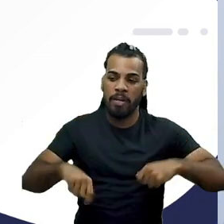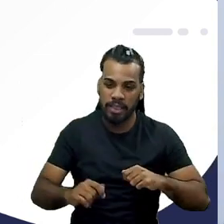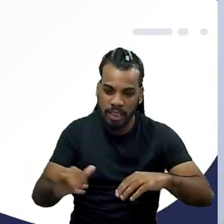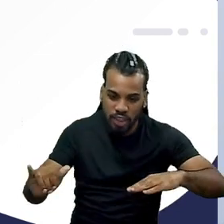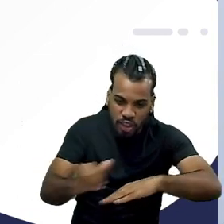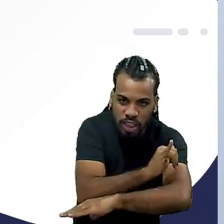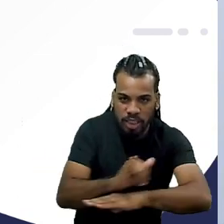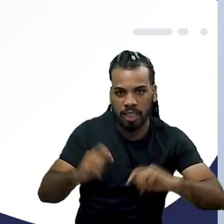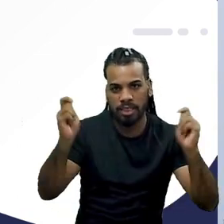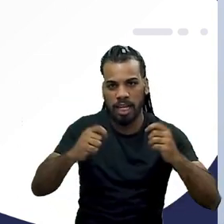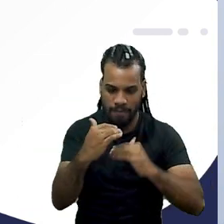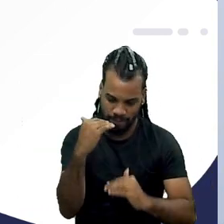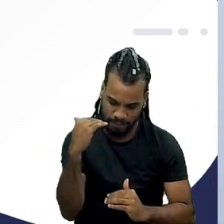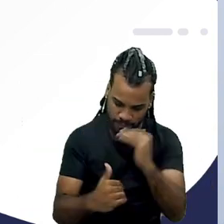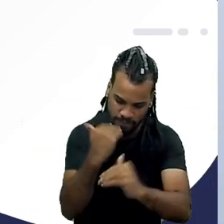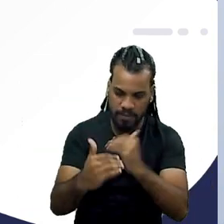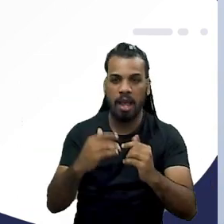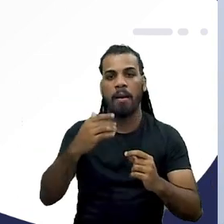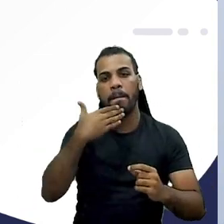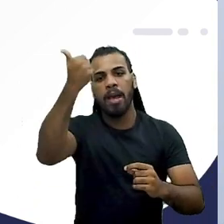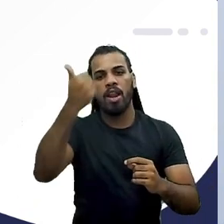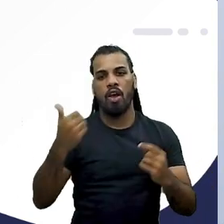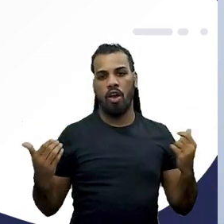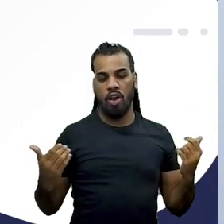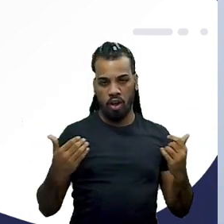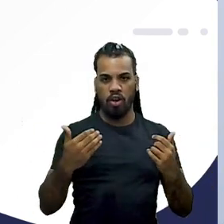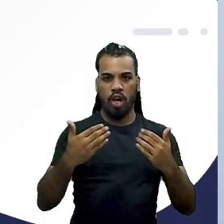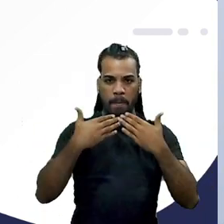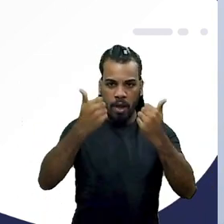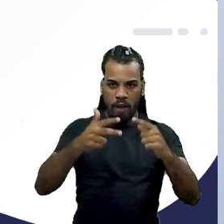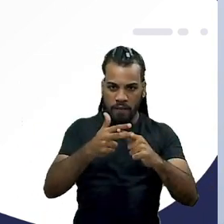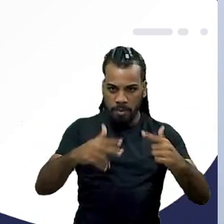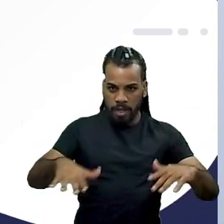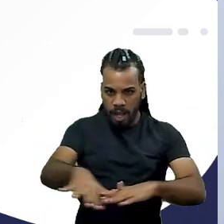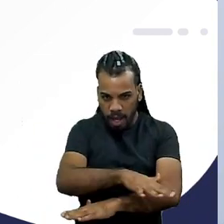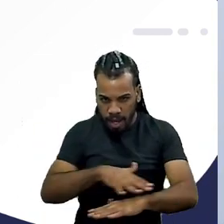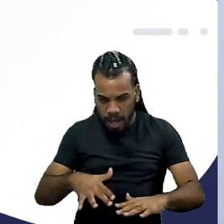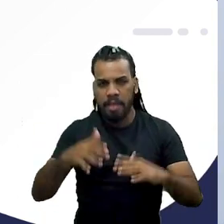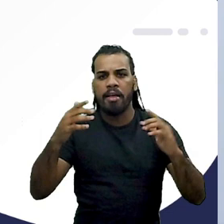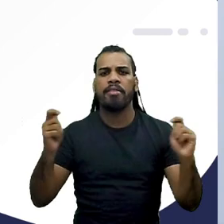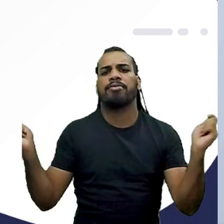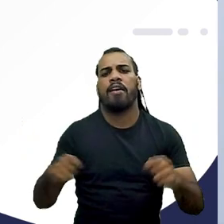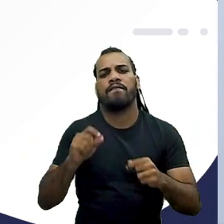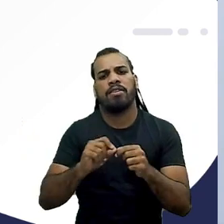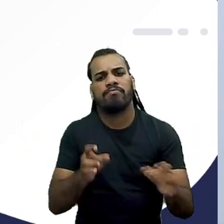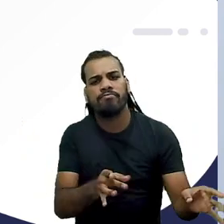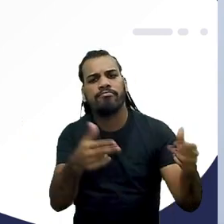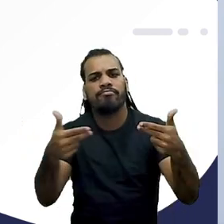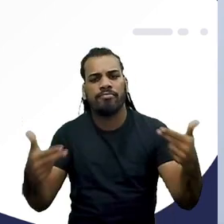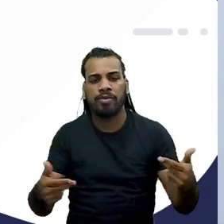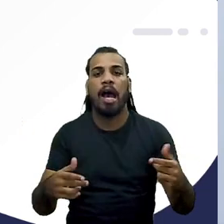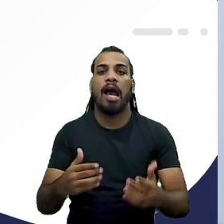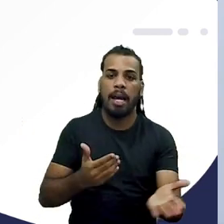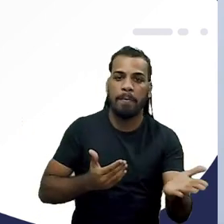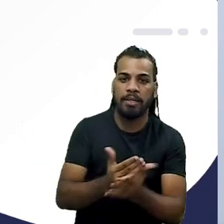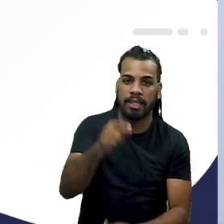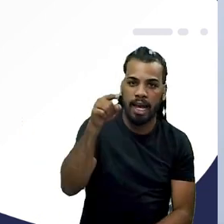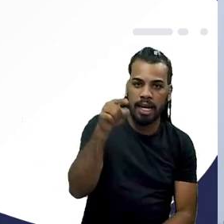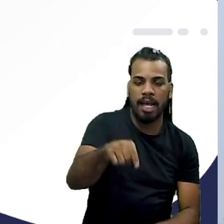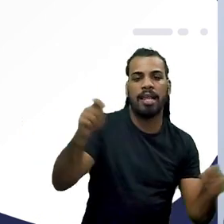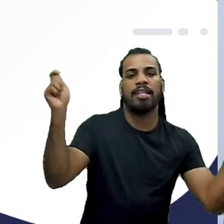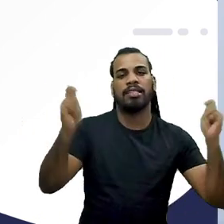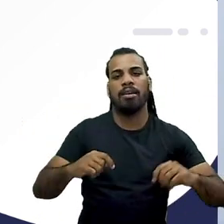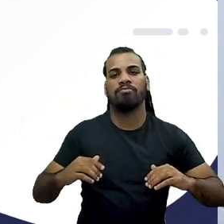estratégias de avanços, utilizar várias ferramentas na área de gestão para que ele possa gerar negócio. E a partir daí ele poder